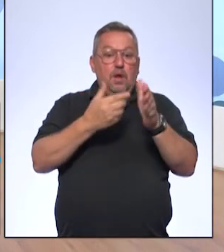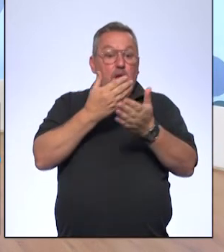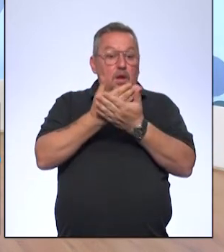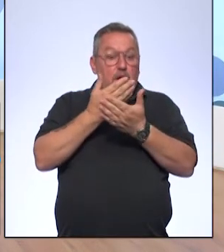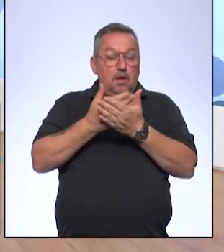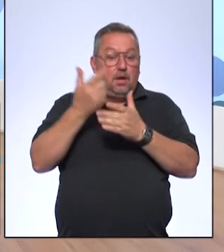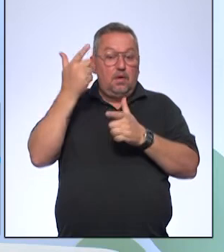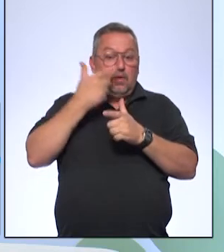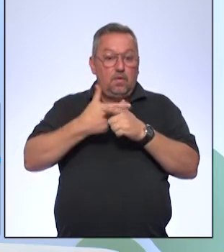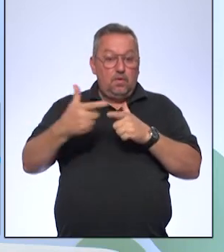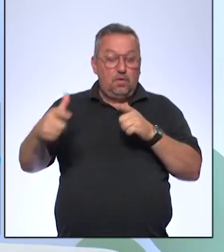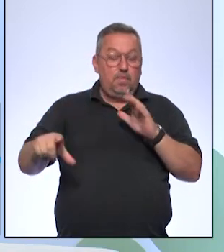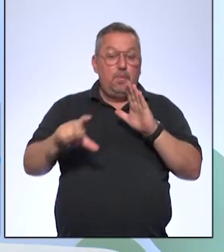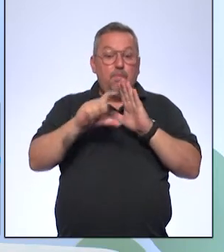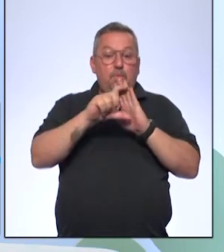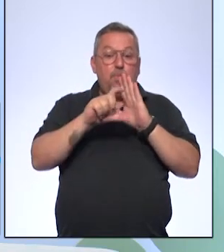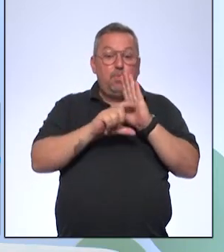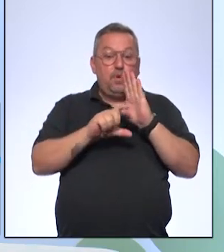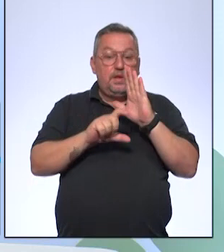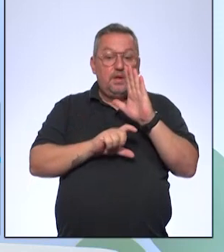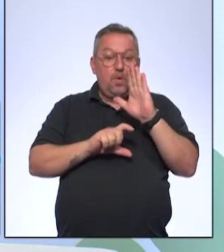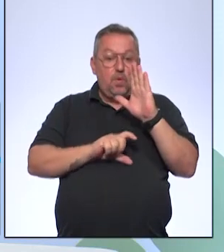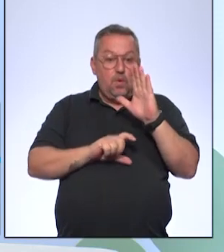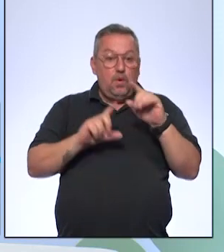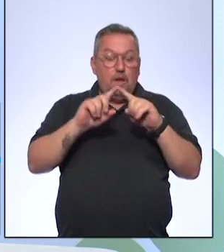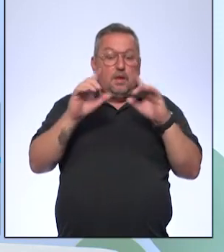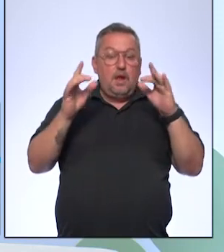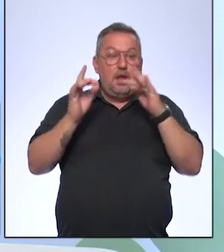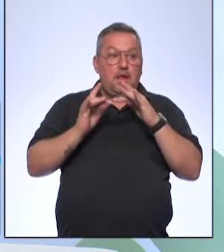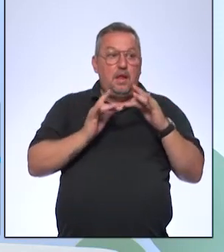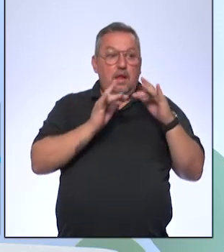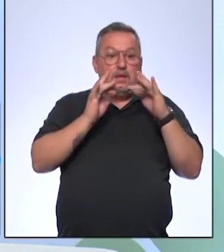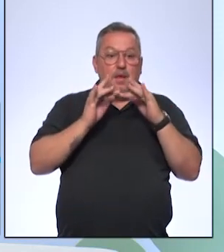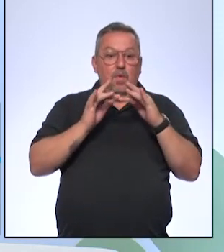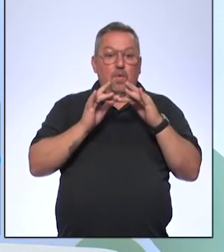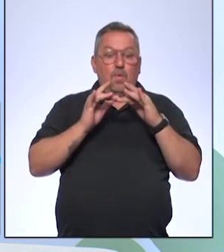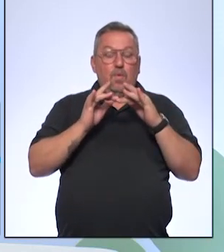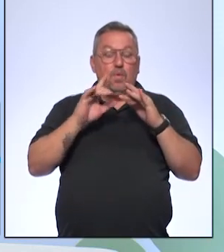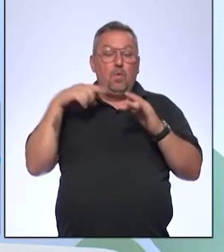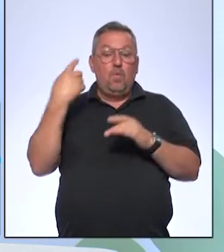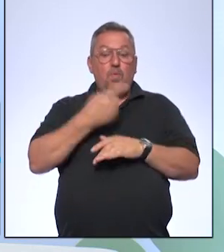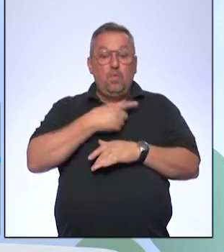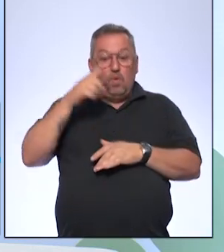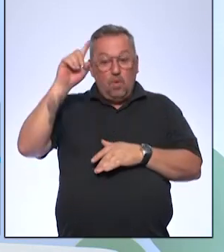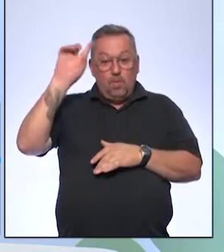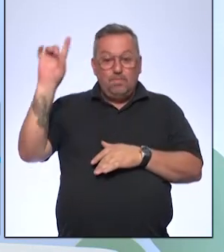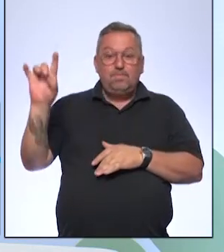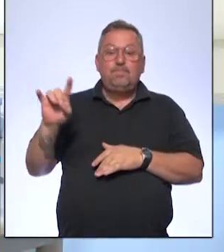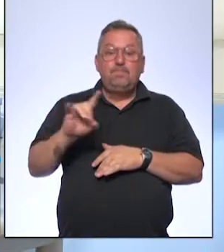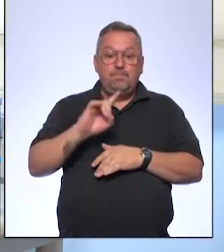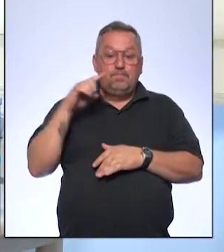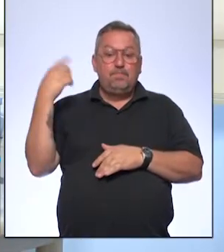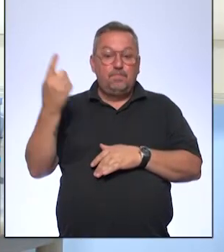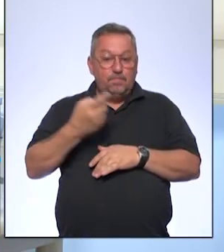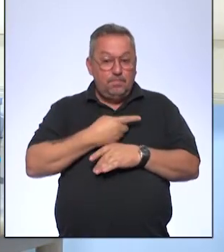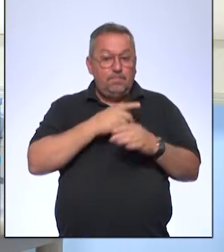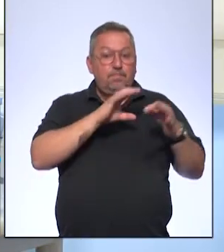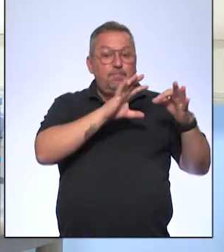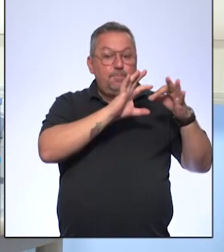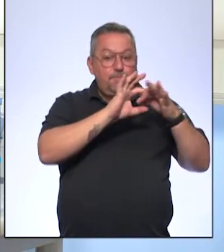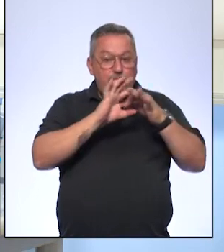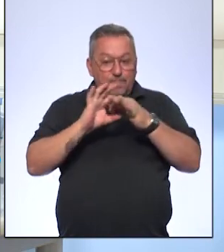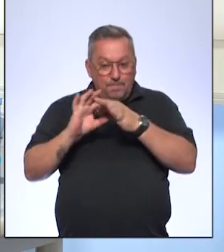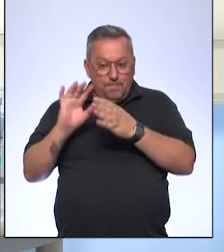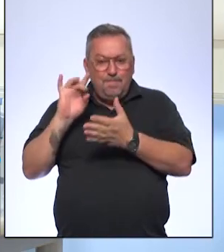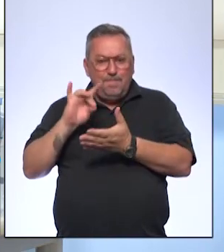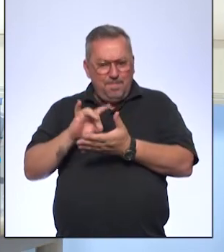sobre proporcionalidade essa relação com o nosso dia a dia, com o nosso contexto, não é verdade?